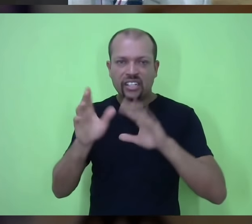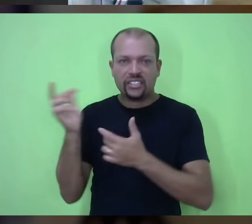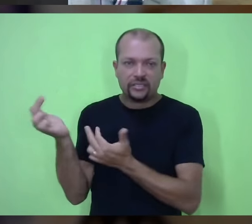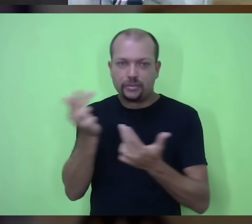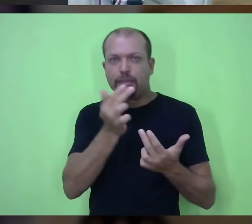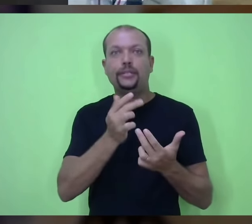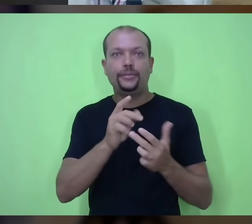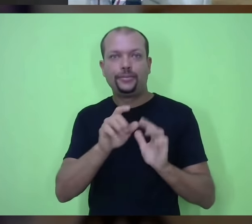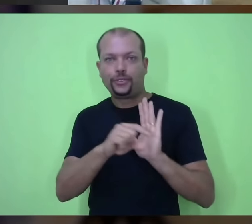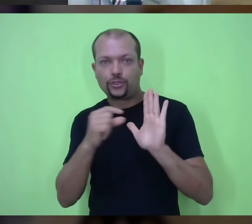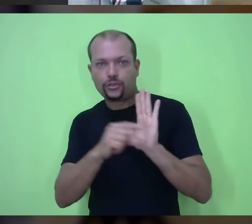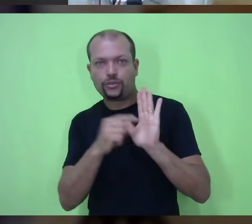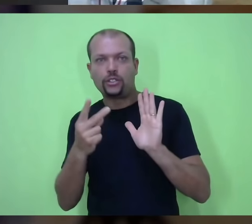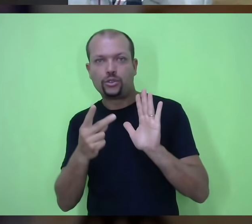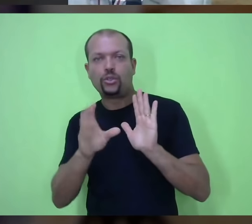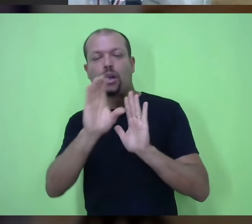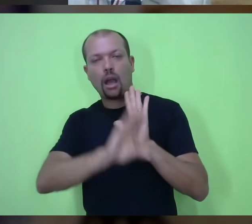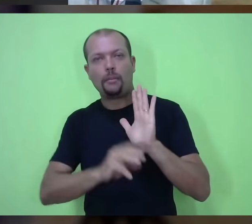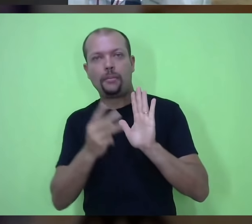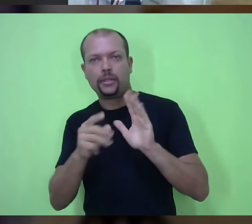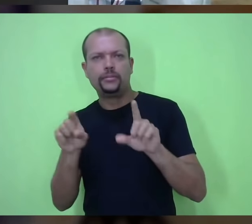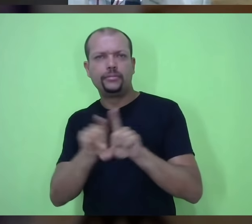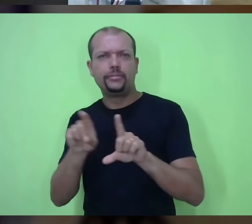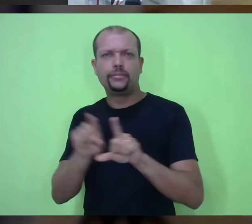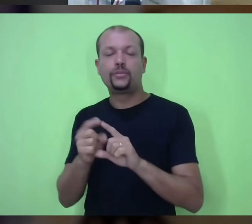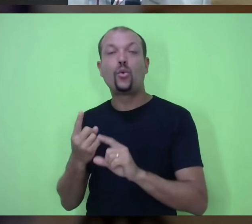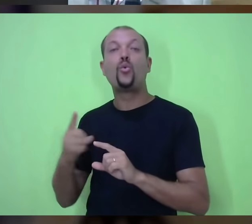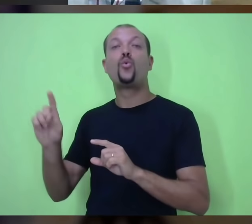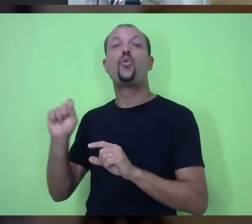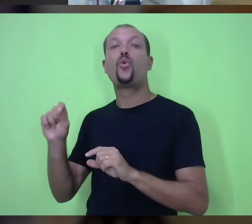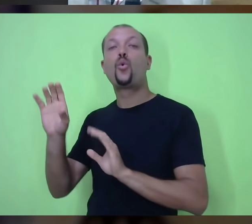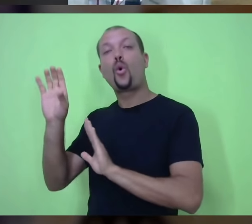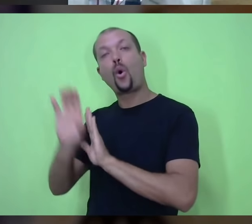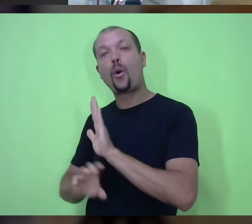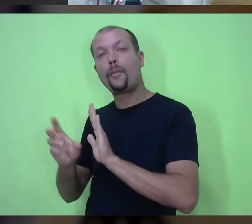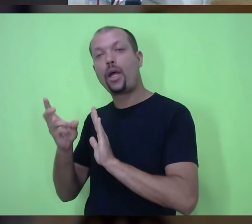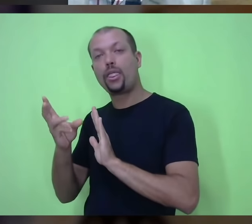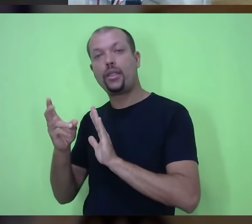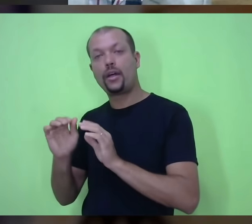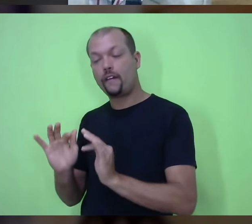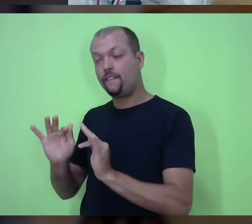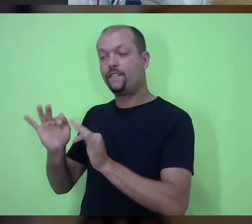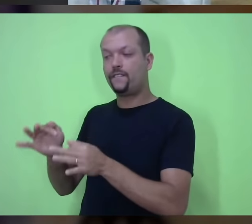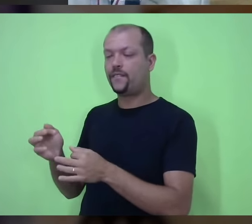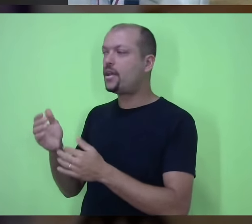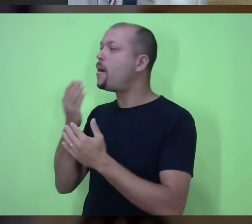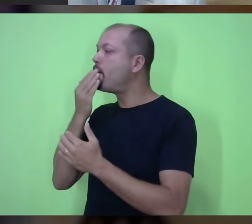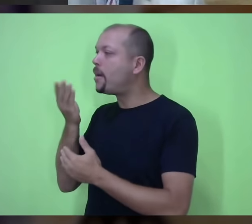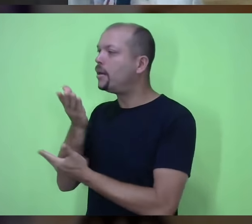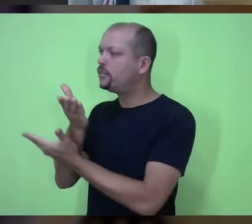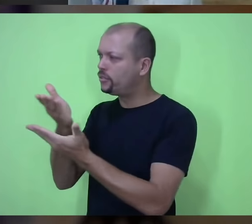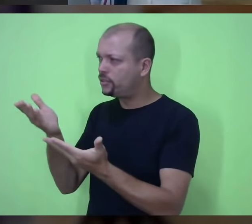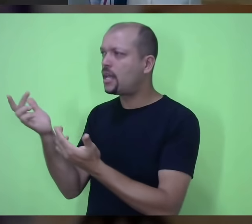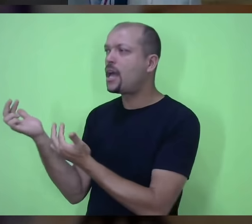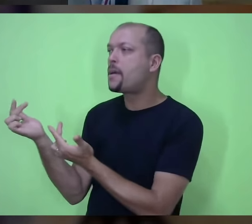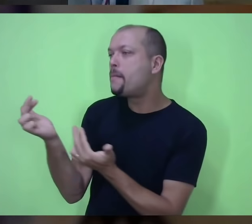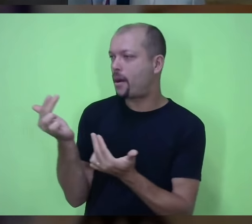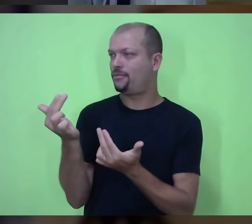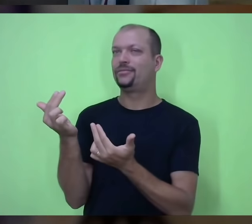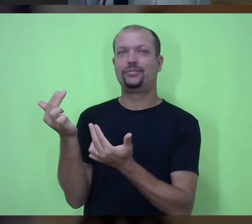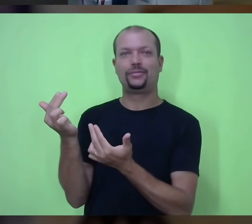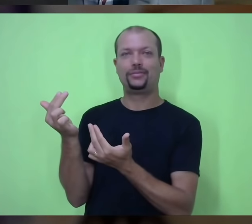irmãos, no versículo 12 do capítulo 3. E por último, lá no capítulo 13, ele encerra, rogo-vos ainda,